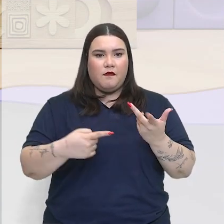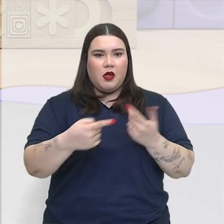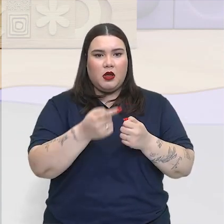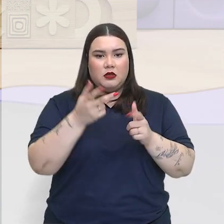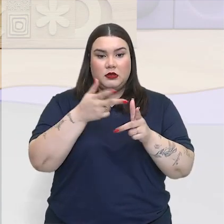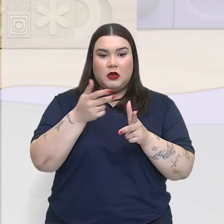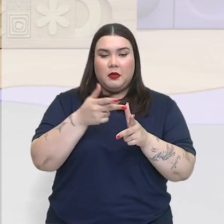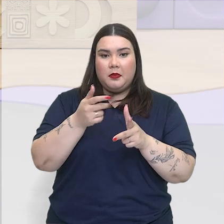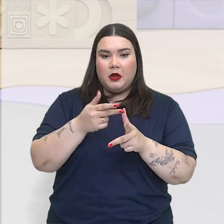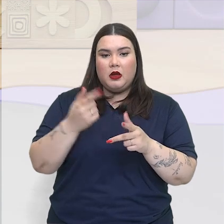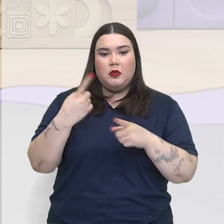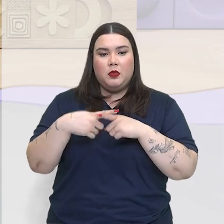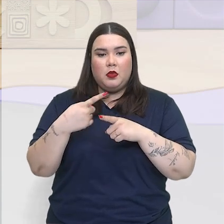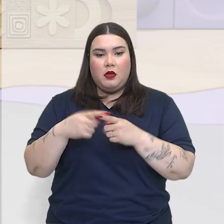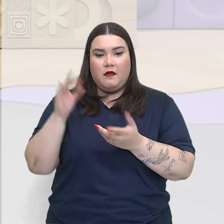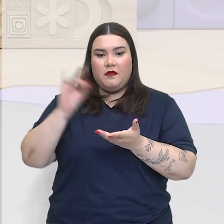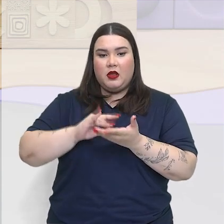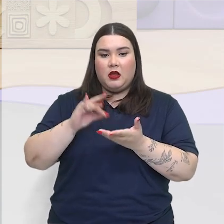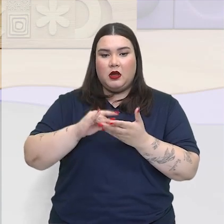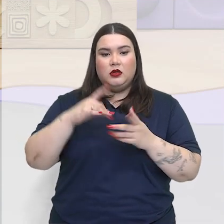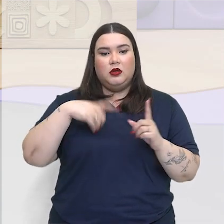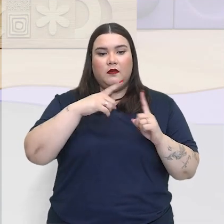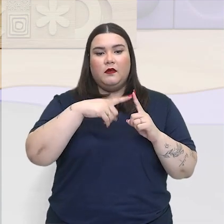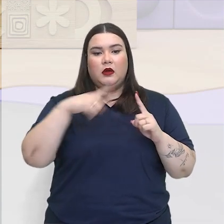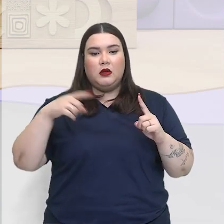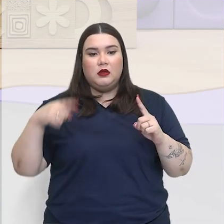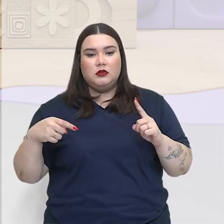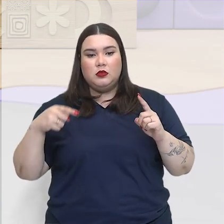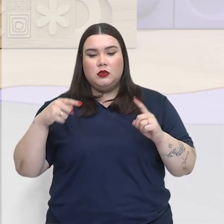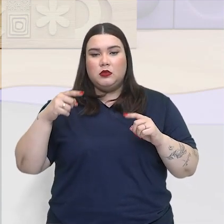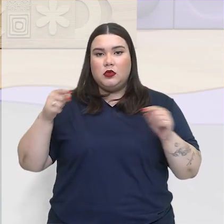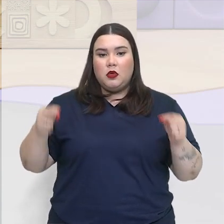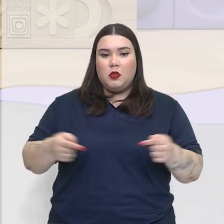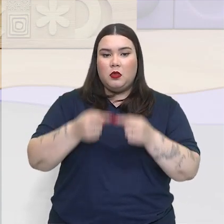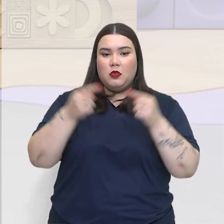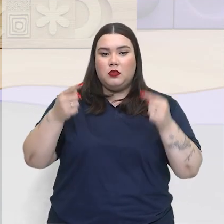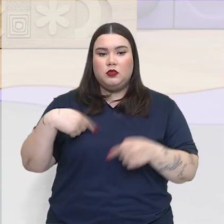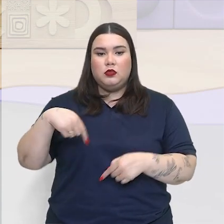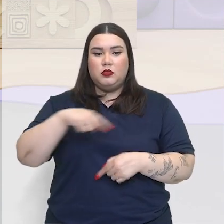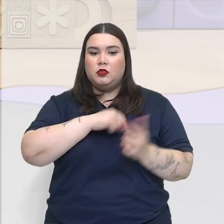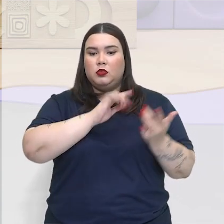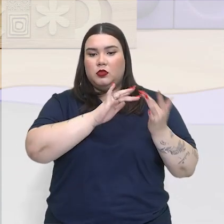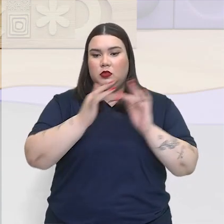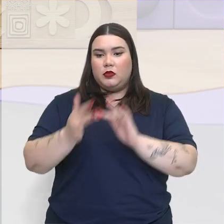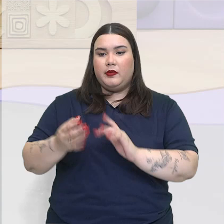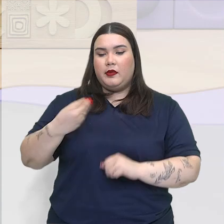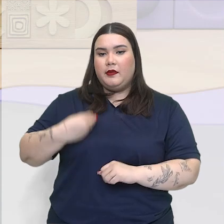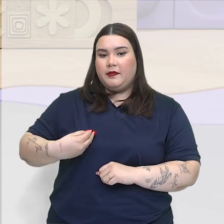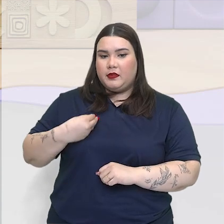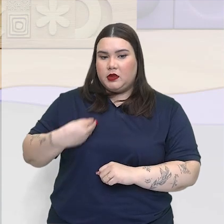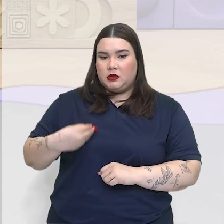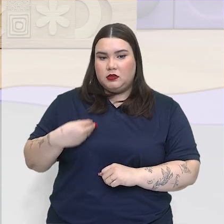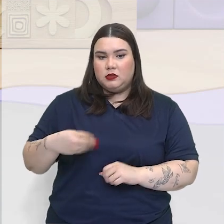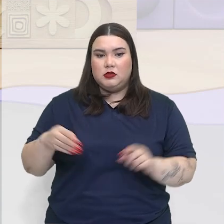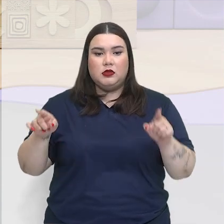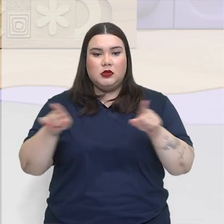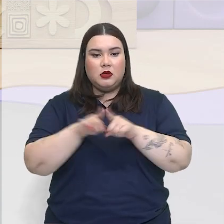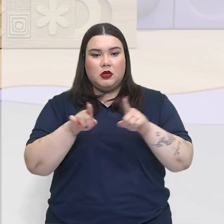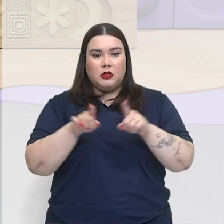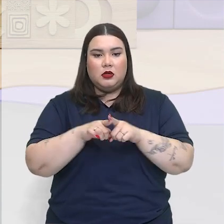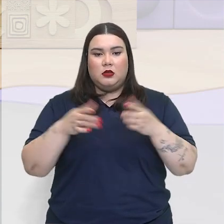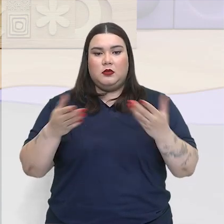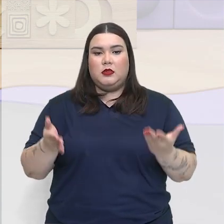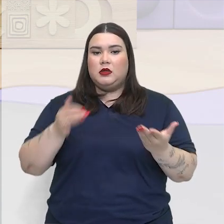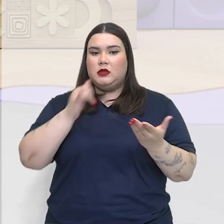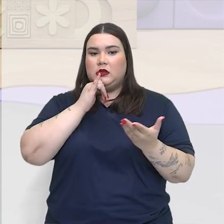verdades variam conforme o nosso contexto, o nosso jeito de pisar na vida. Assim como,